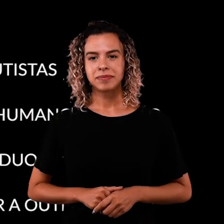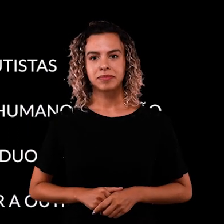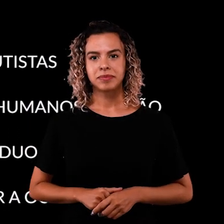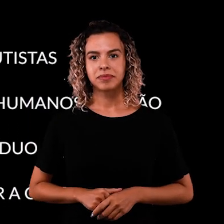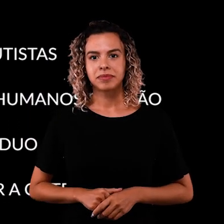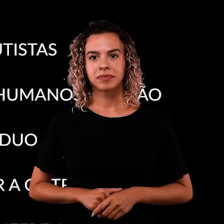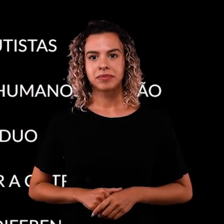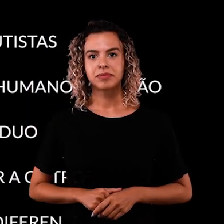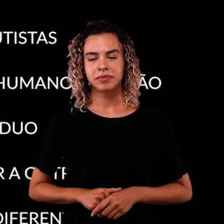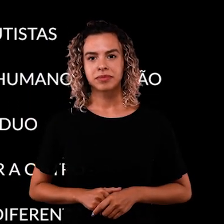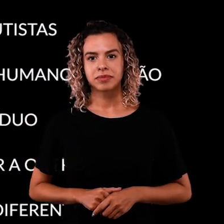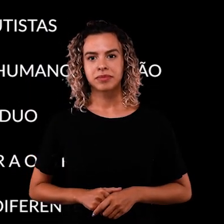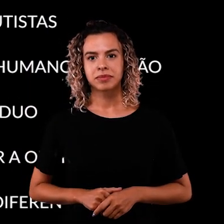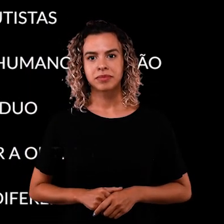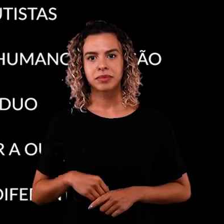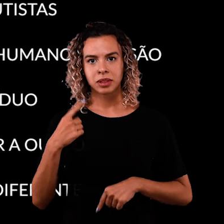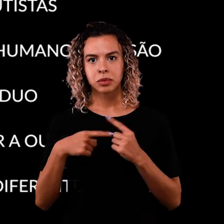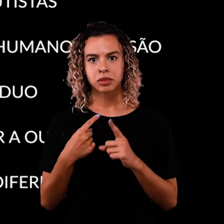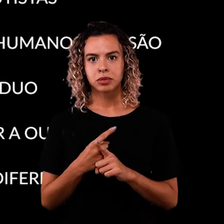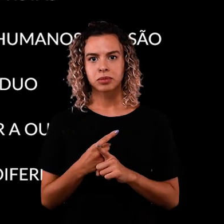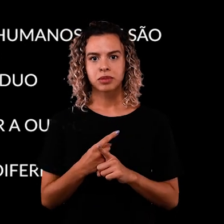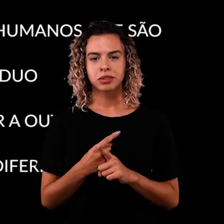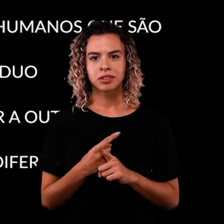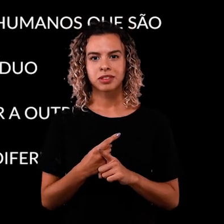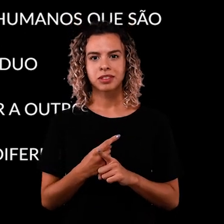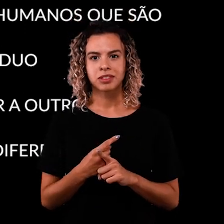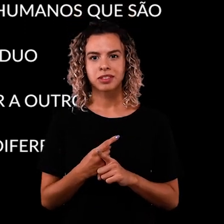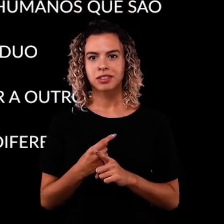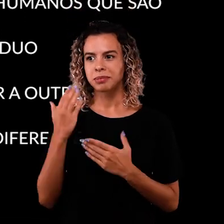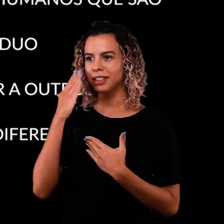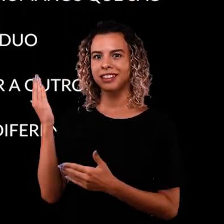Ai. A porta atrás de Poliana se abre. Depois eu fui descobrir.